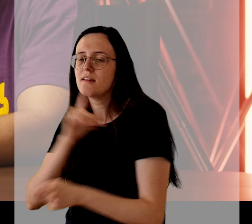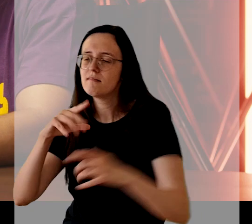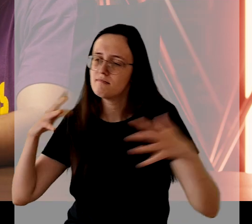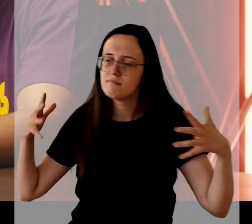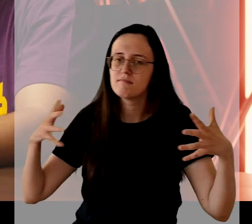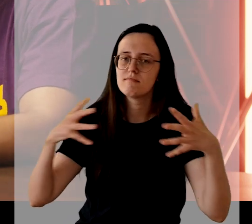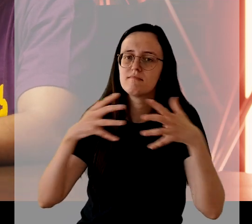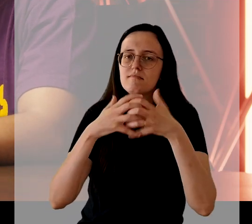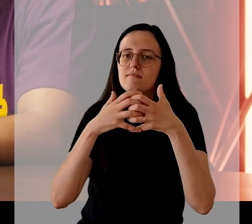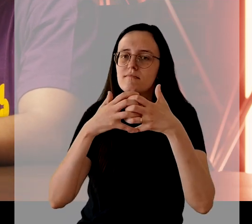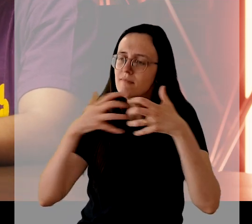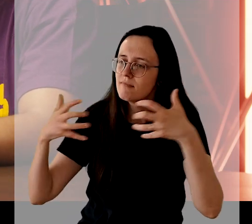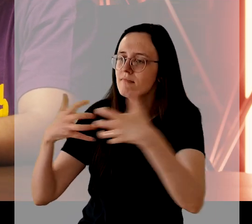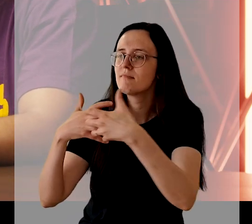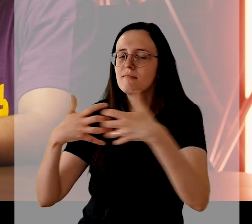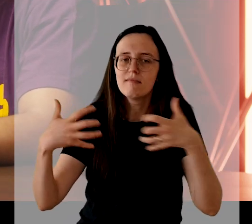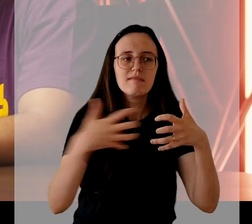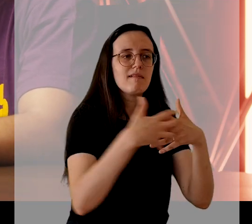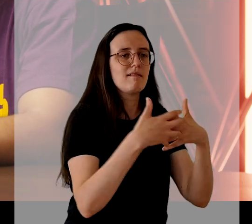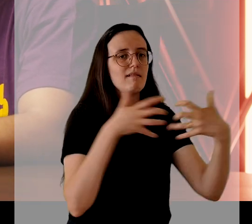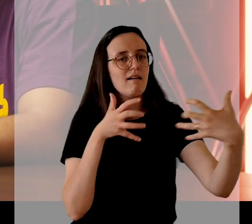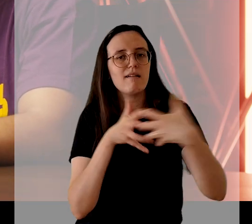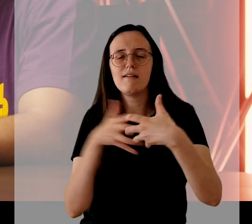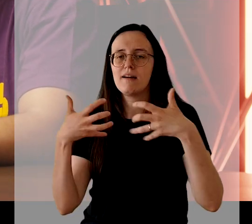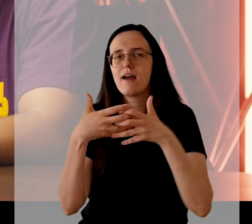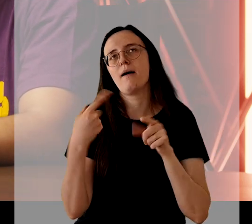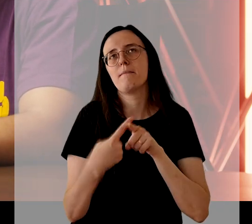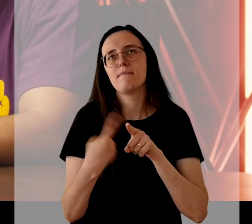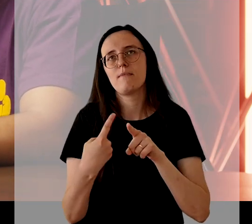outro, formar essa rede mesmo. Até porque,